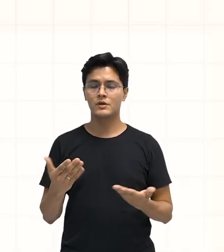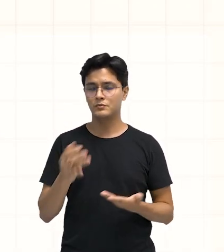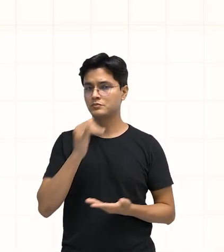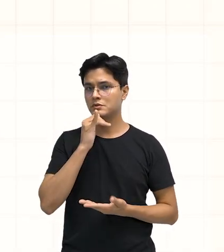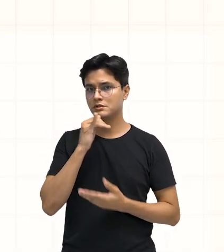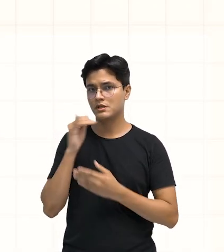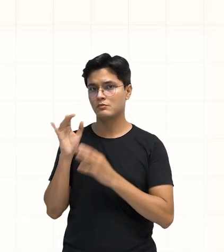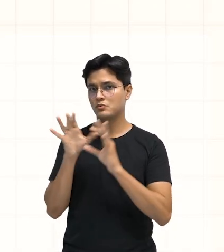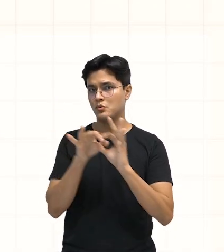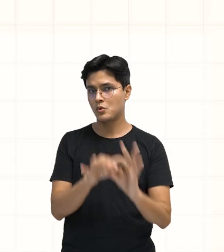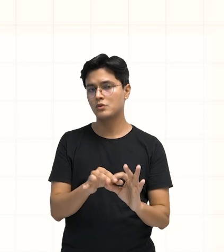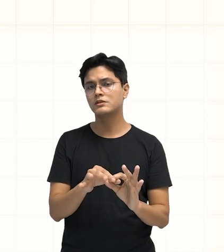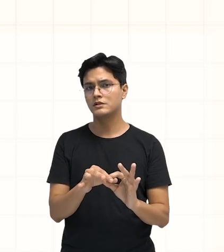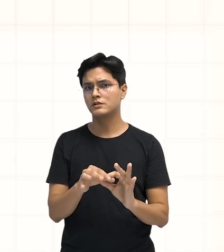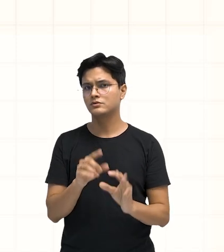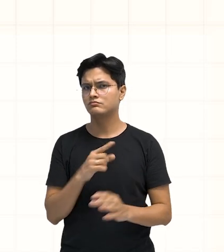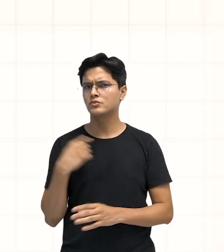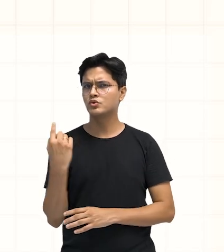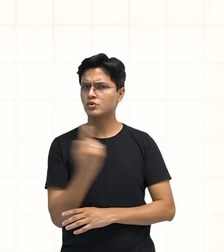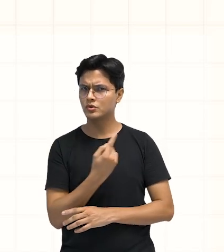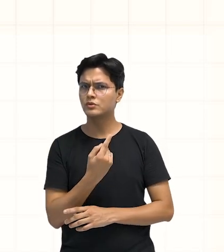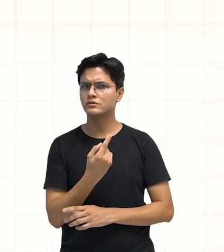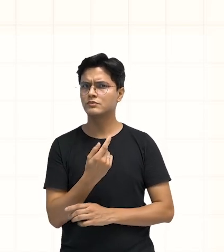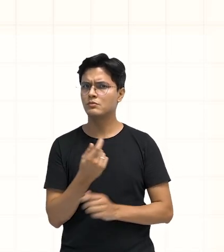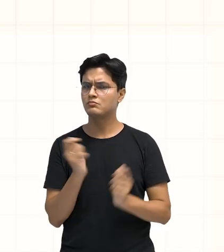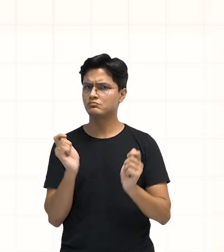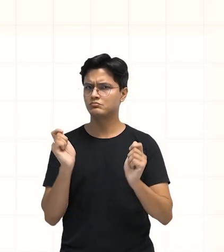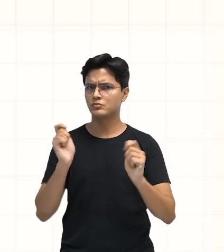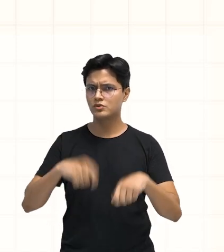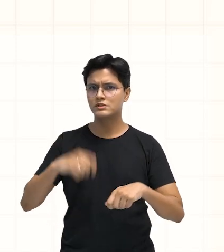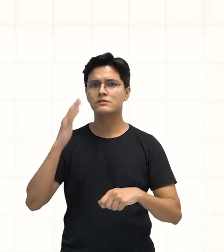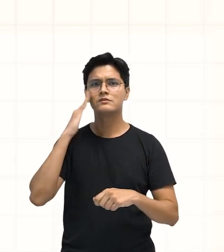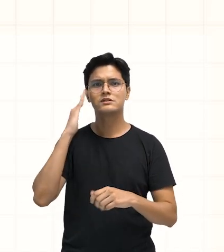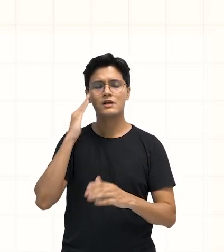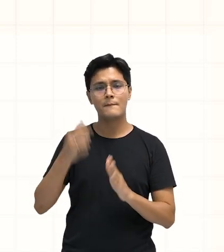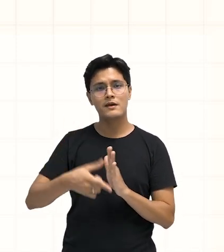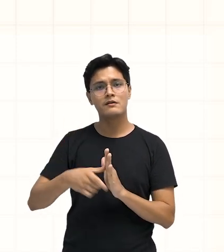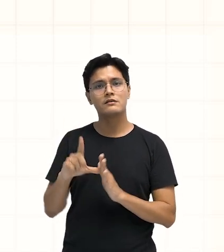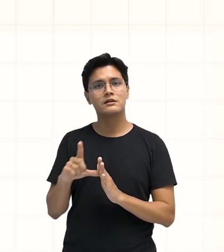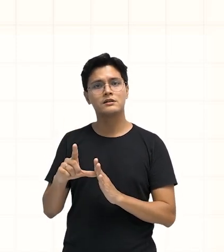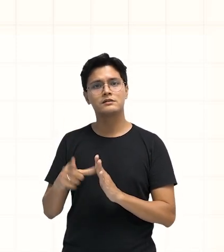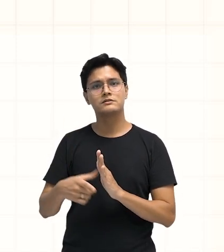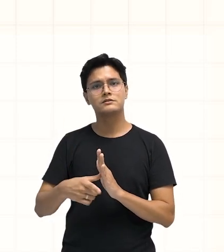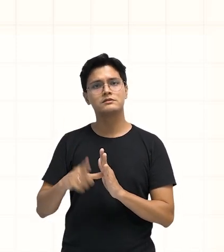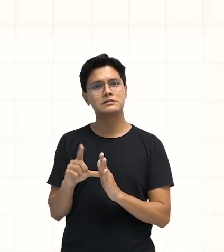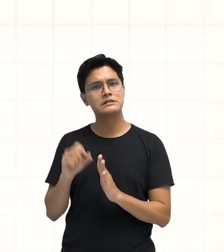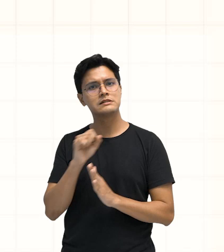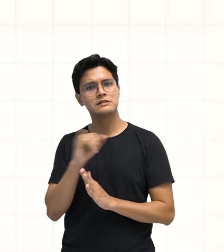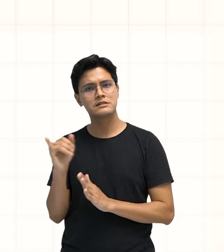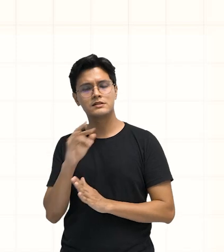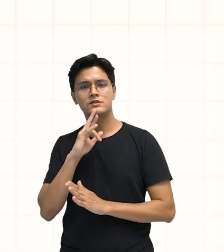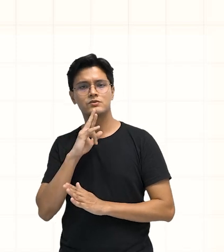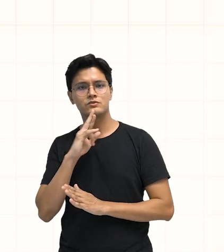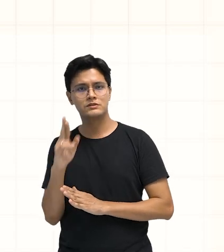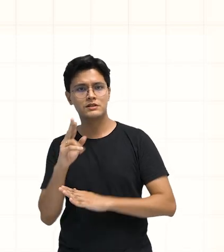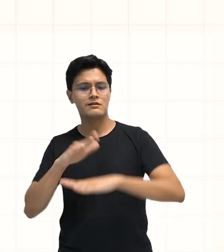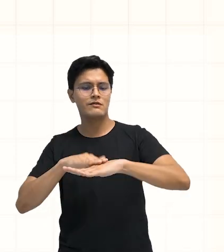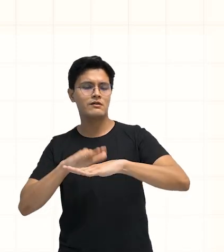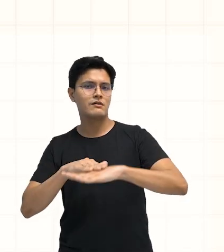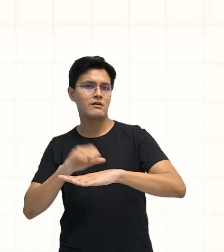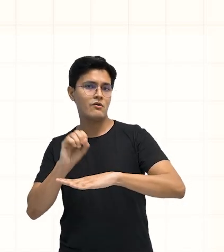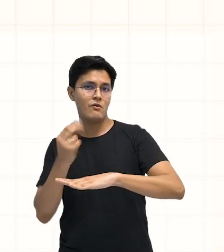não somos capazes de prever a cada lançamento se o resultado será